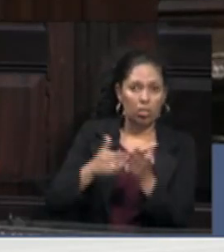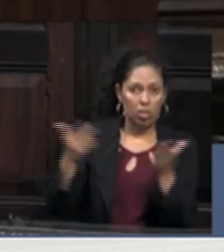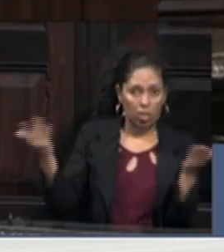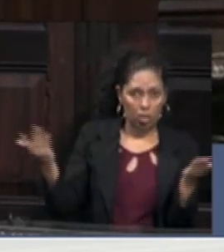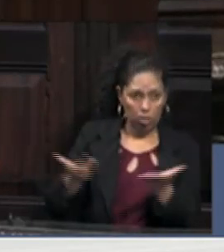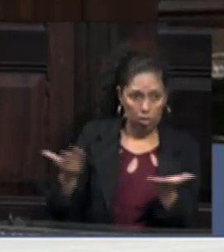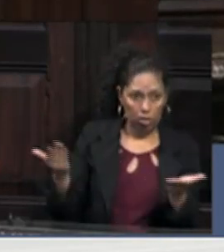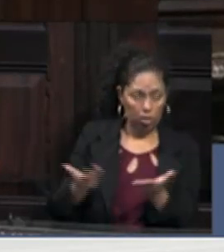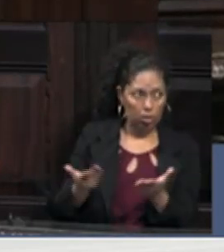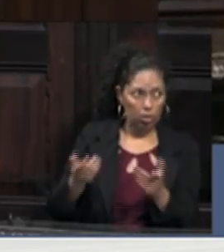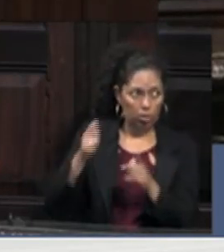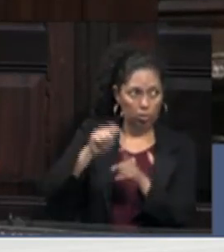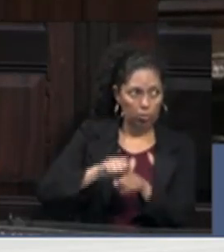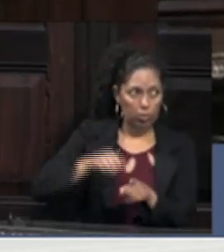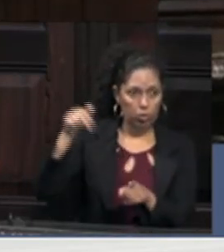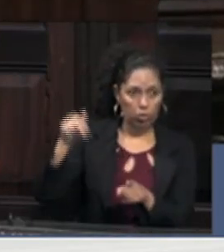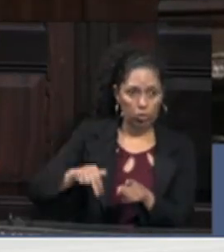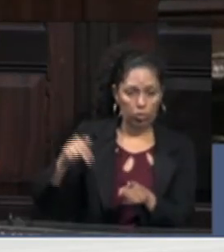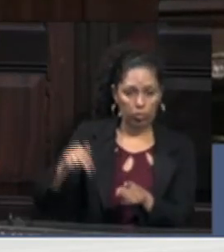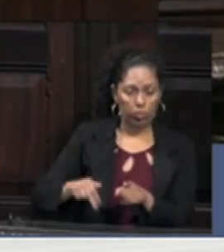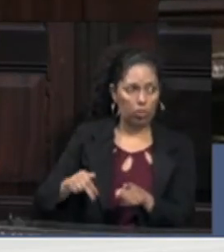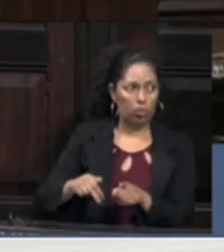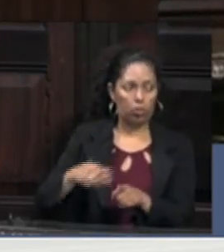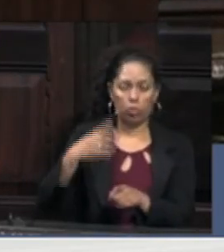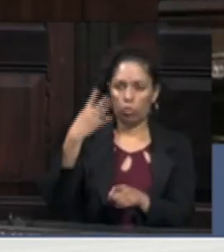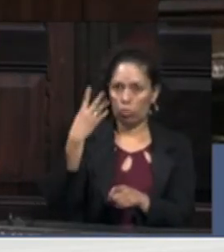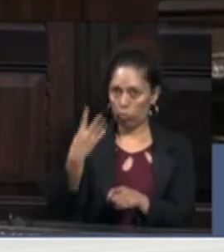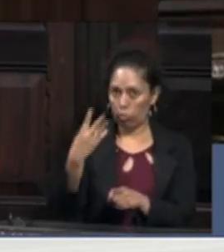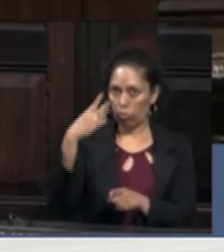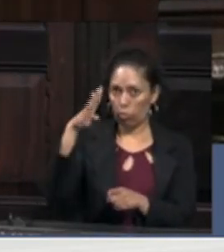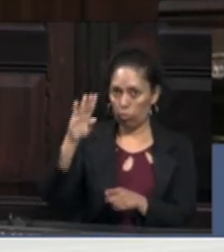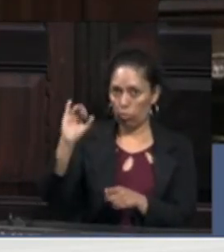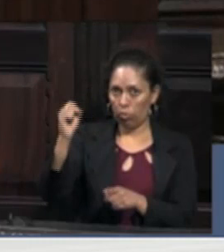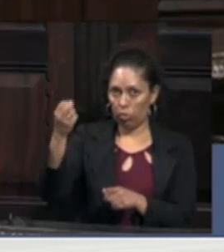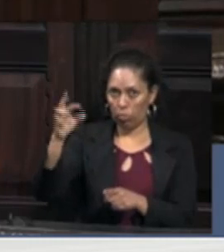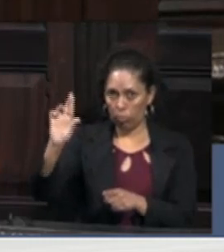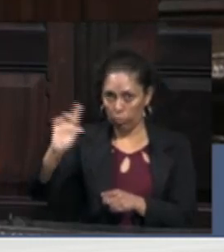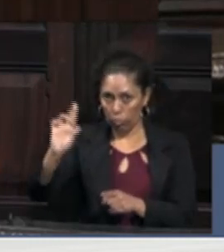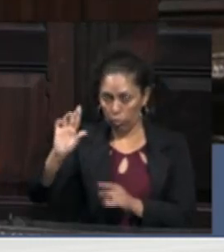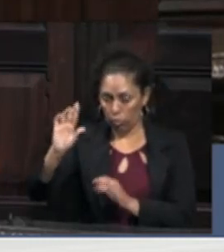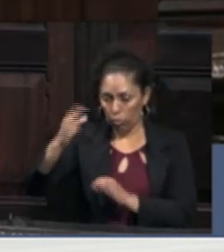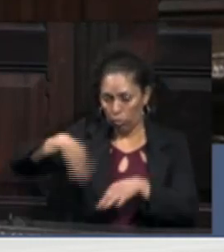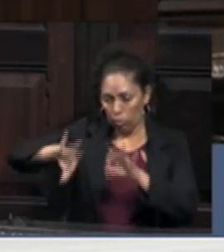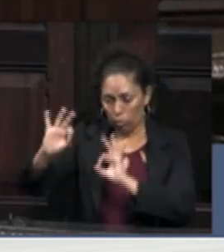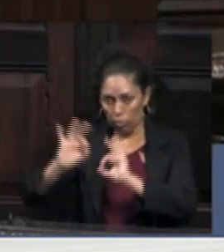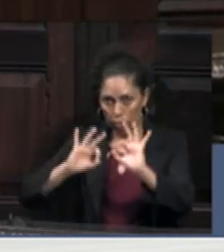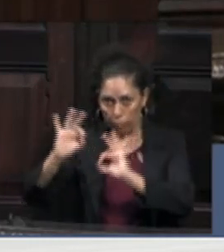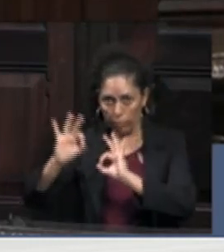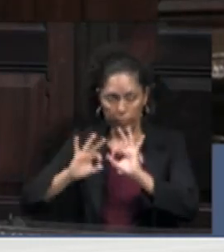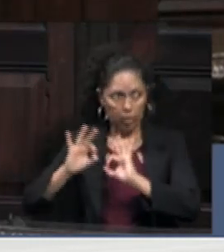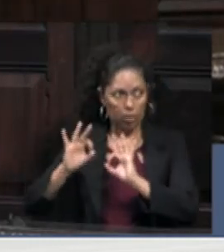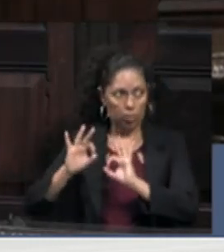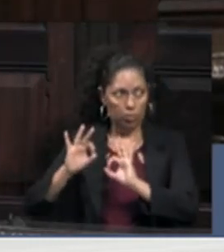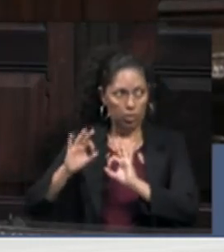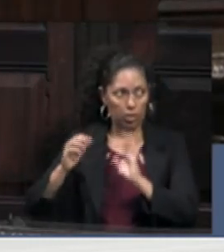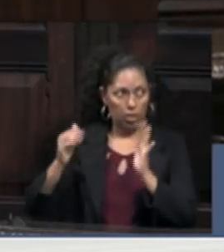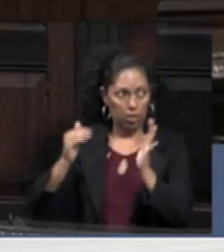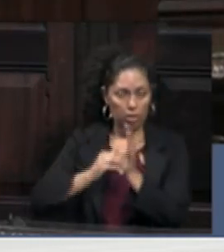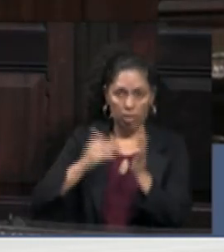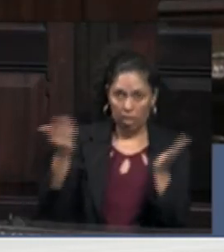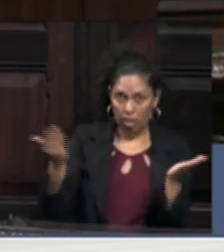2018, deputado Eliomar, dos 4 bilhões e 500 milhões programados no orçamento do FEC, até agora